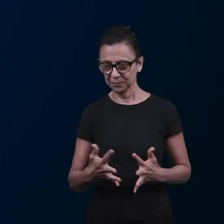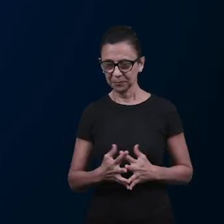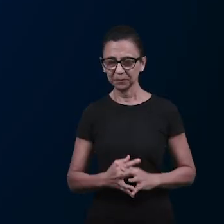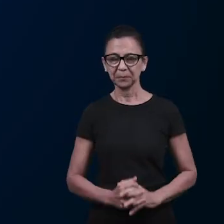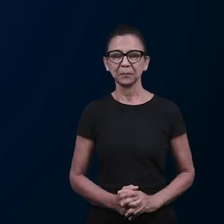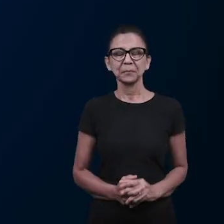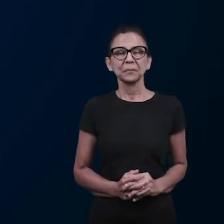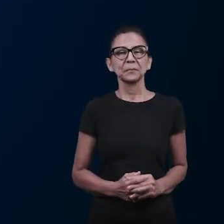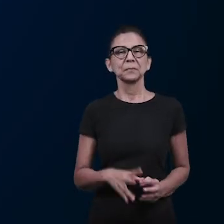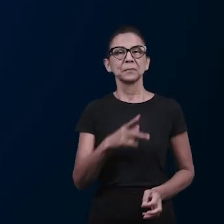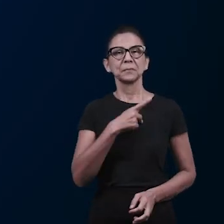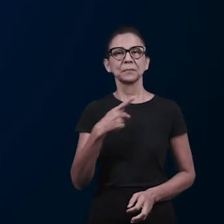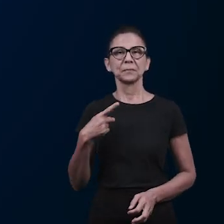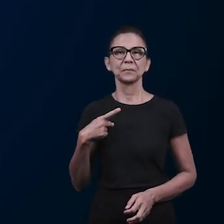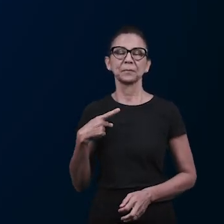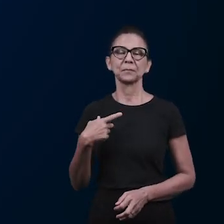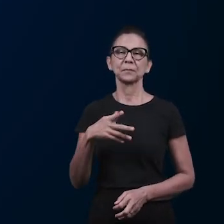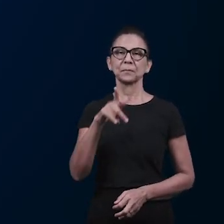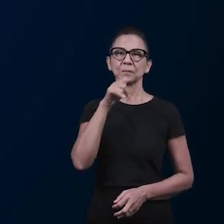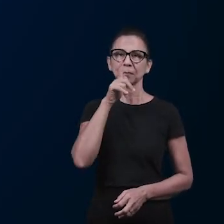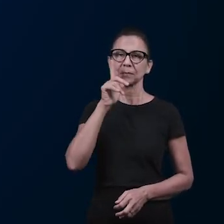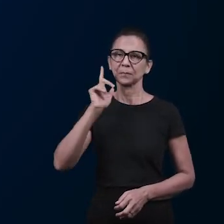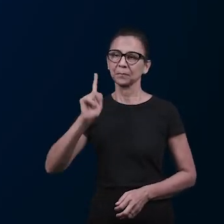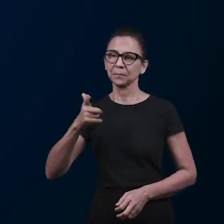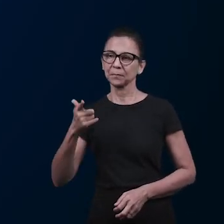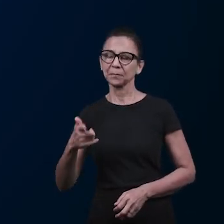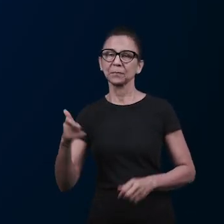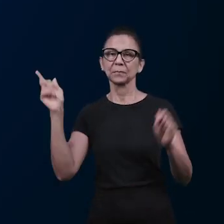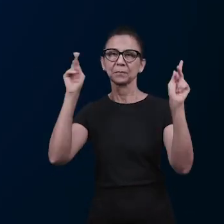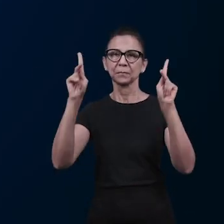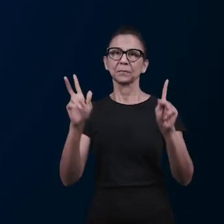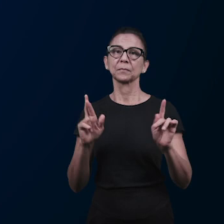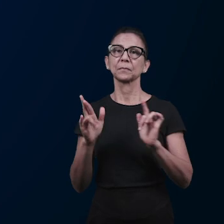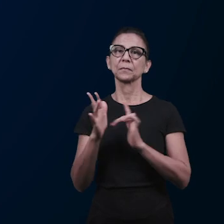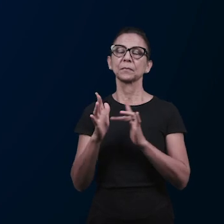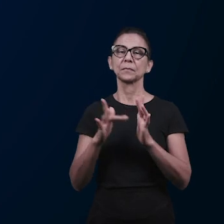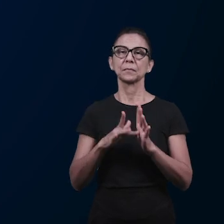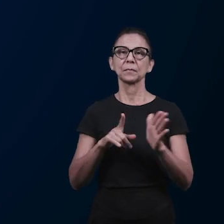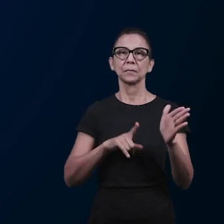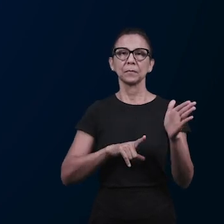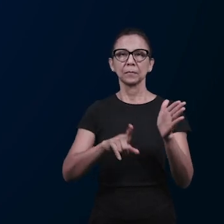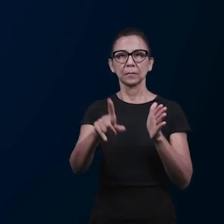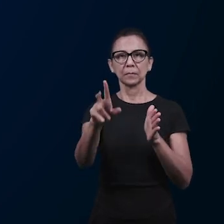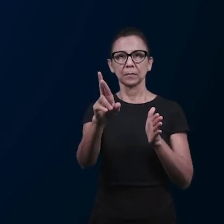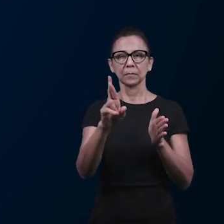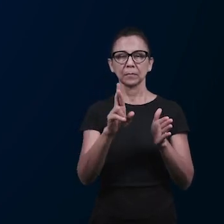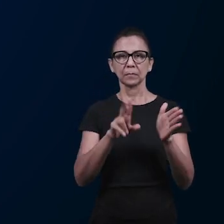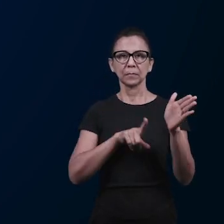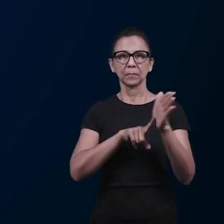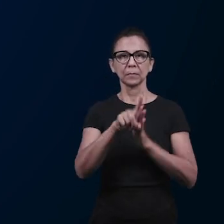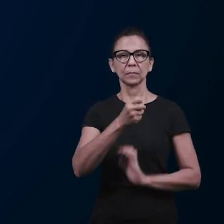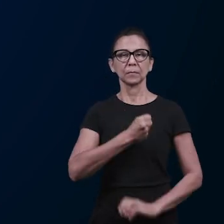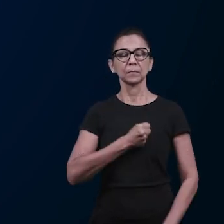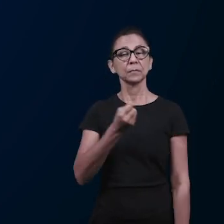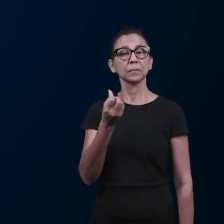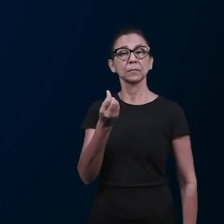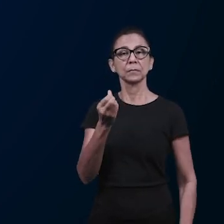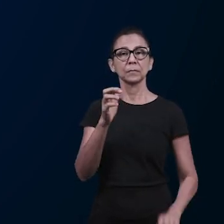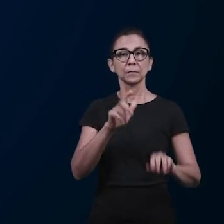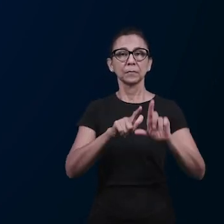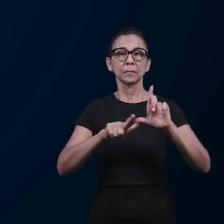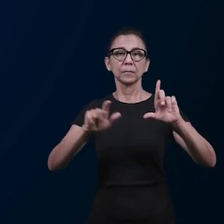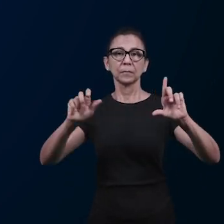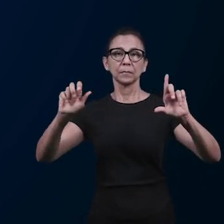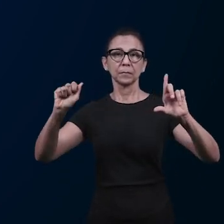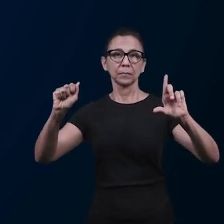A paz do Senhor, ao pastor Gilson, ao pastor Gideuti. Resposta à pergunta de número 6, a letra